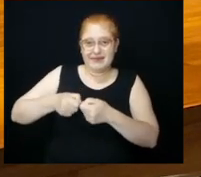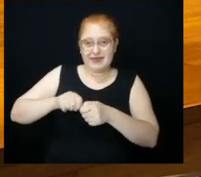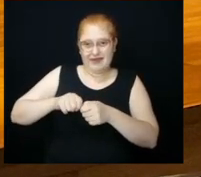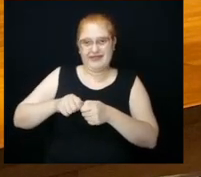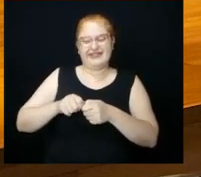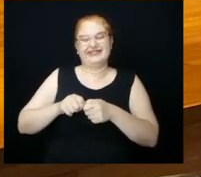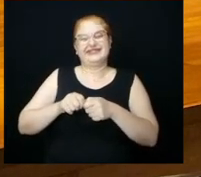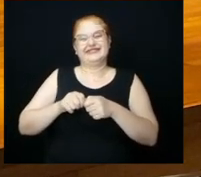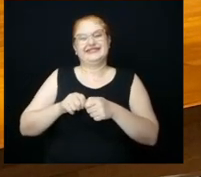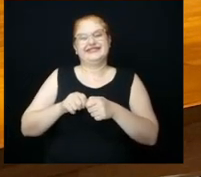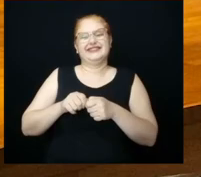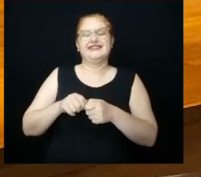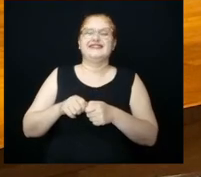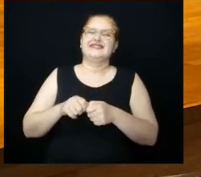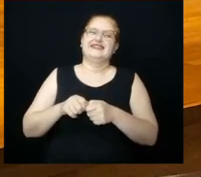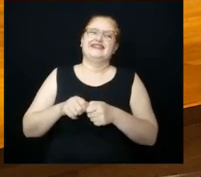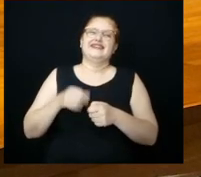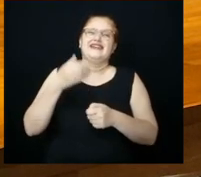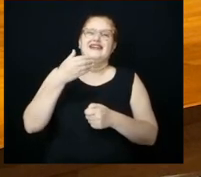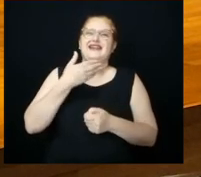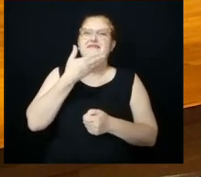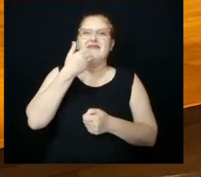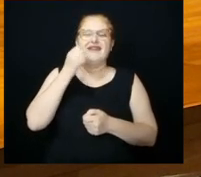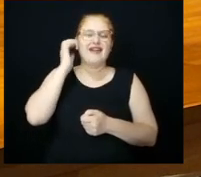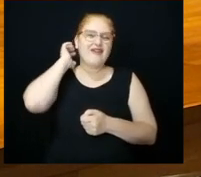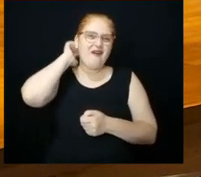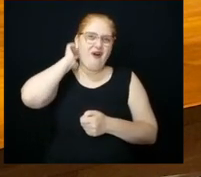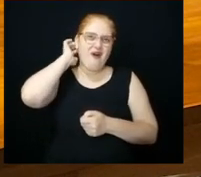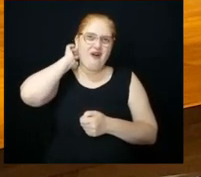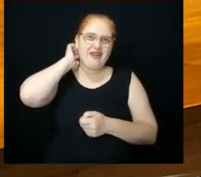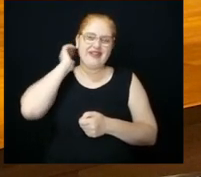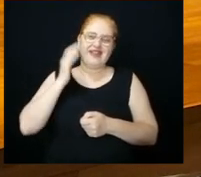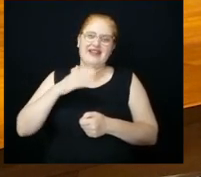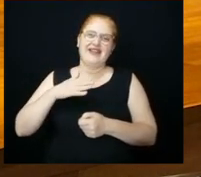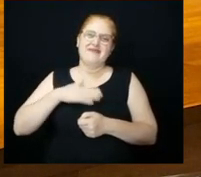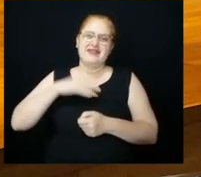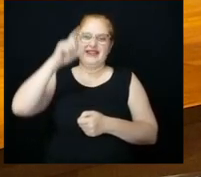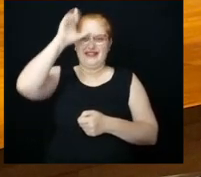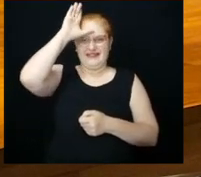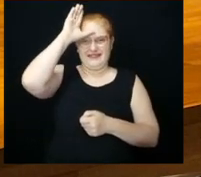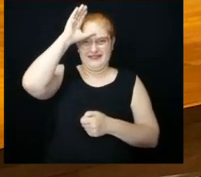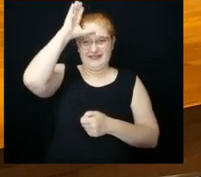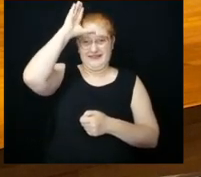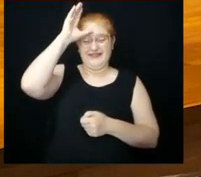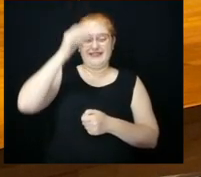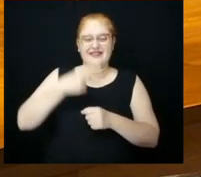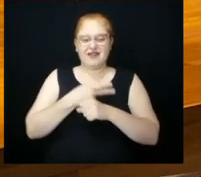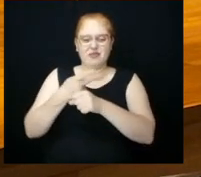há melhor coçadela de cabeça do que essa, quando parece que estão a procurar piolhos.